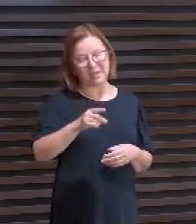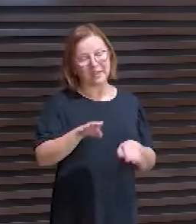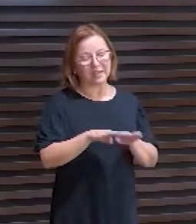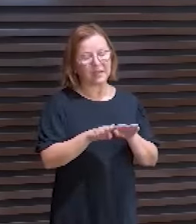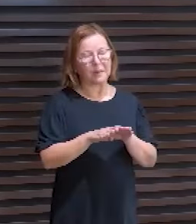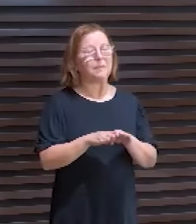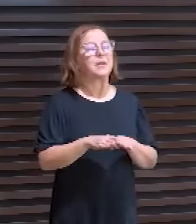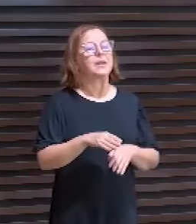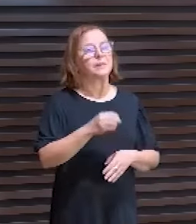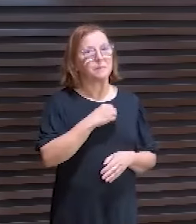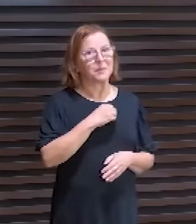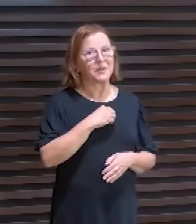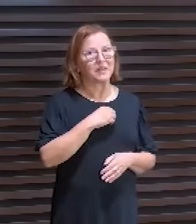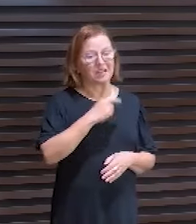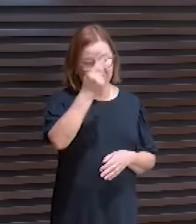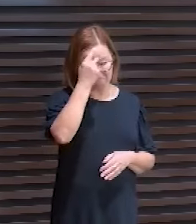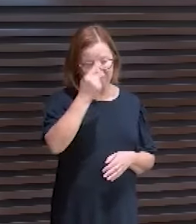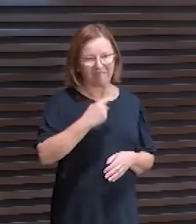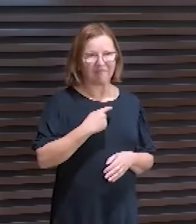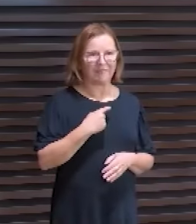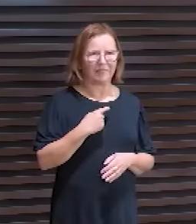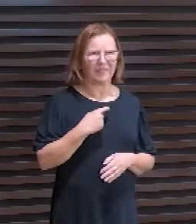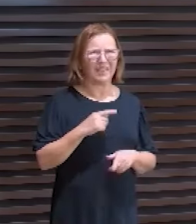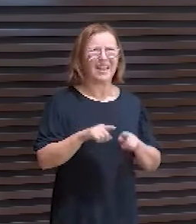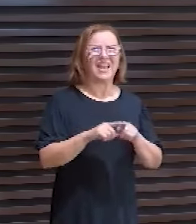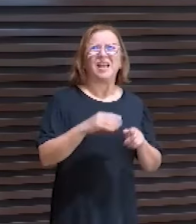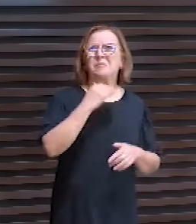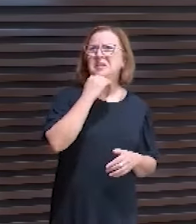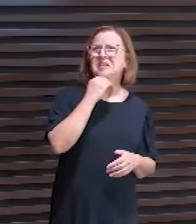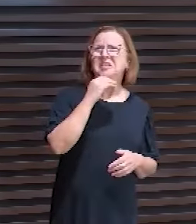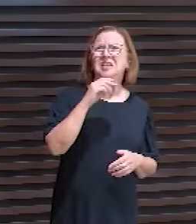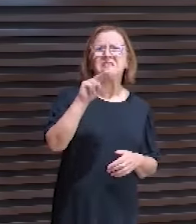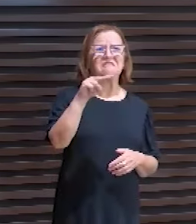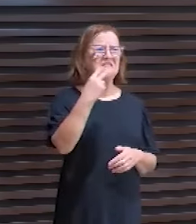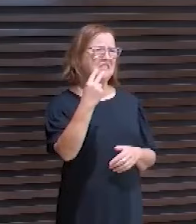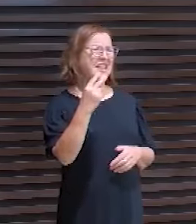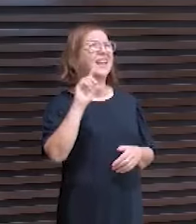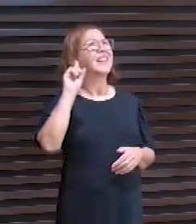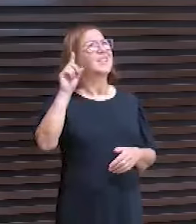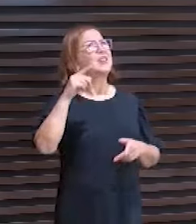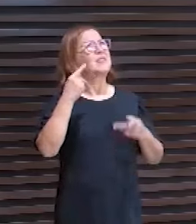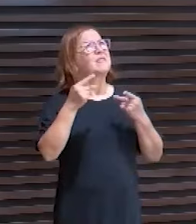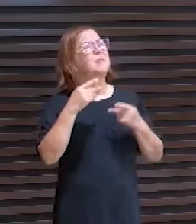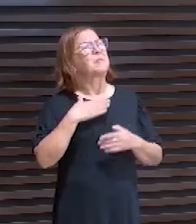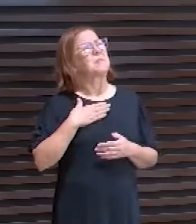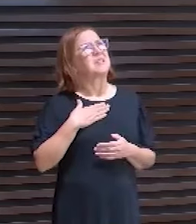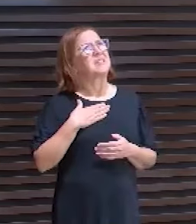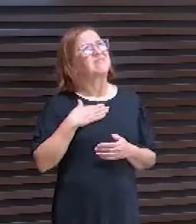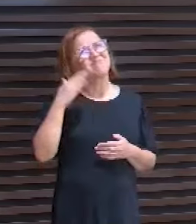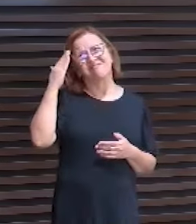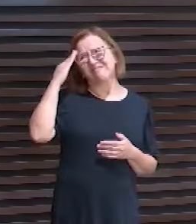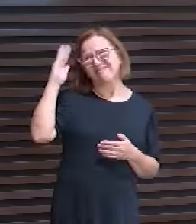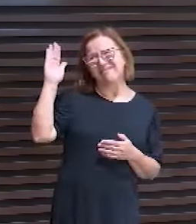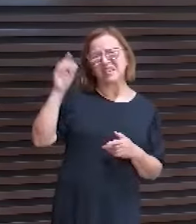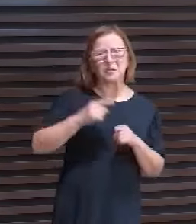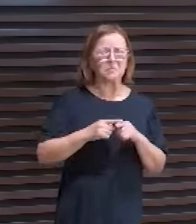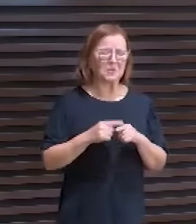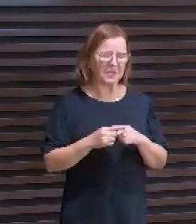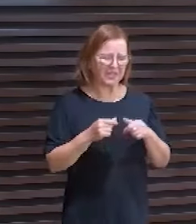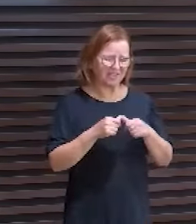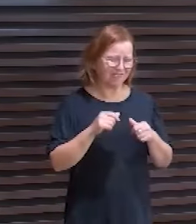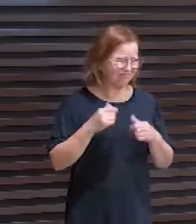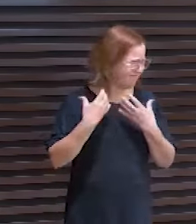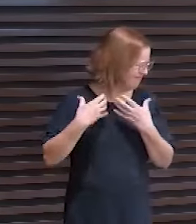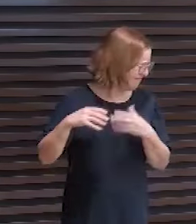egoísmo não mas ninguém tá vendo mas eu Deus tá falando comigo mas eu acho que não sei porque isso eu não quero